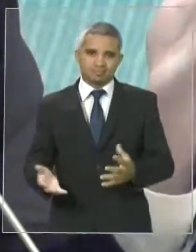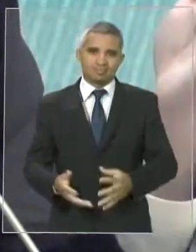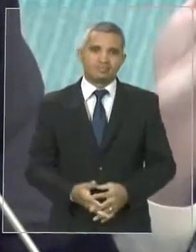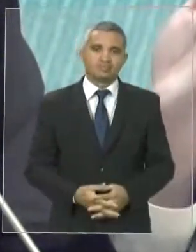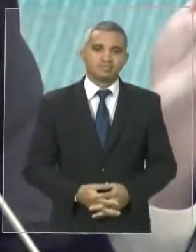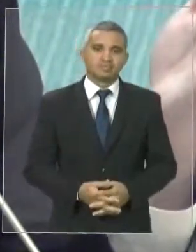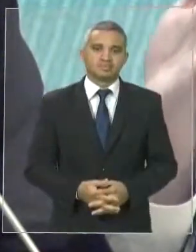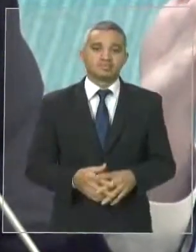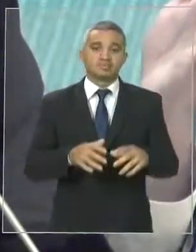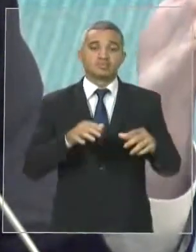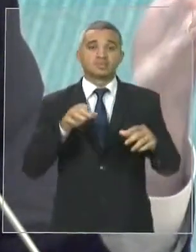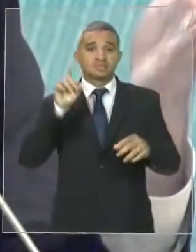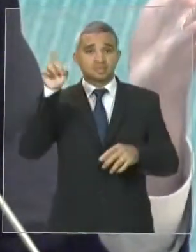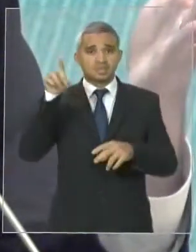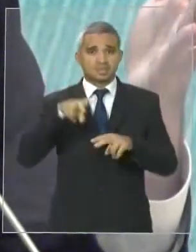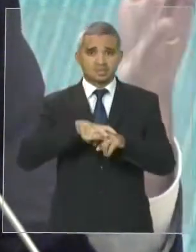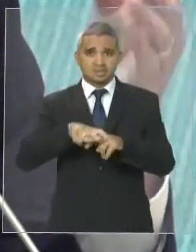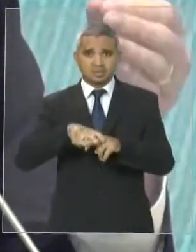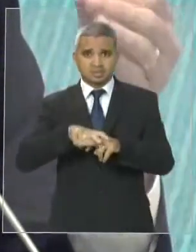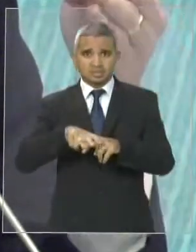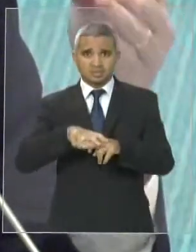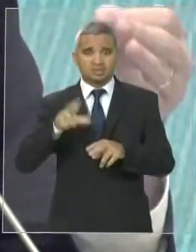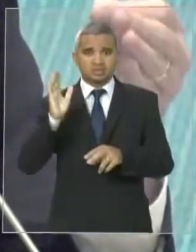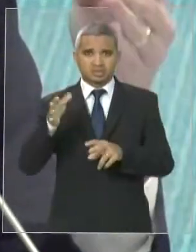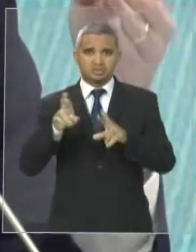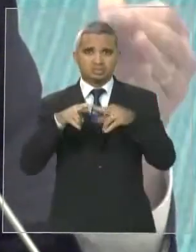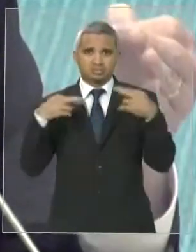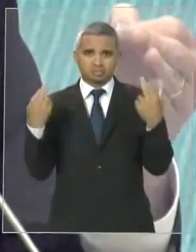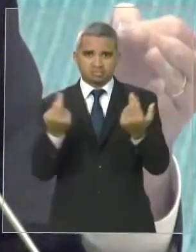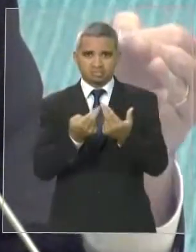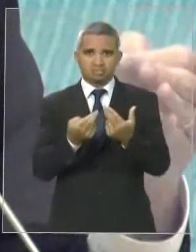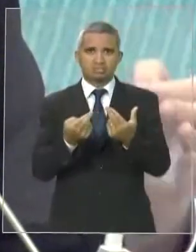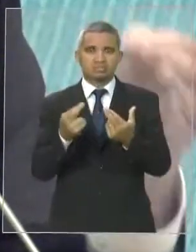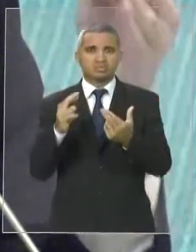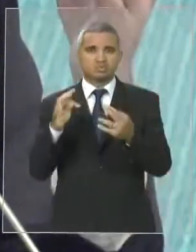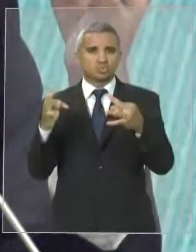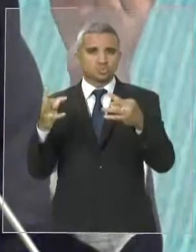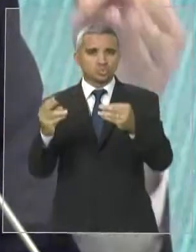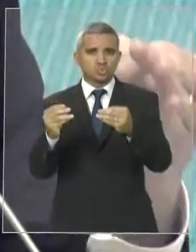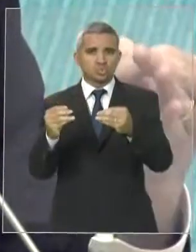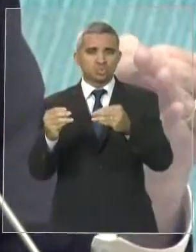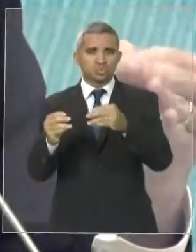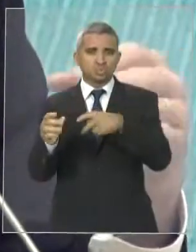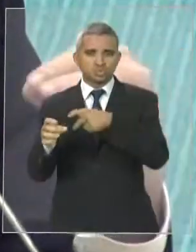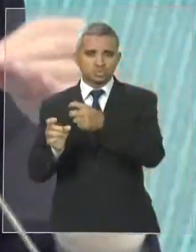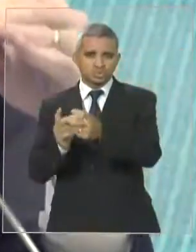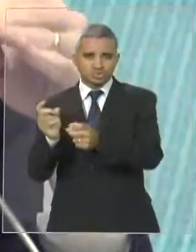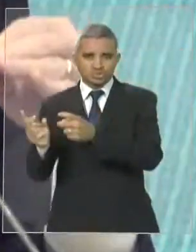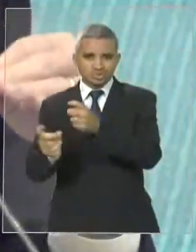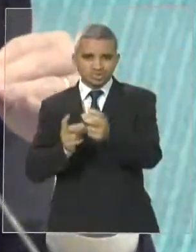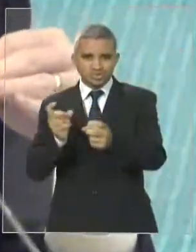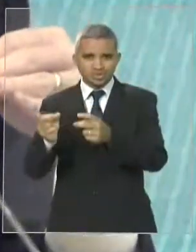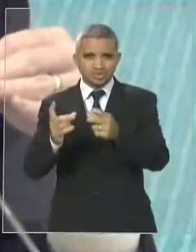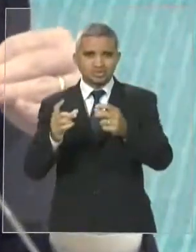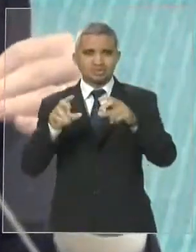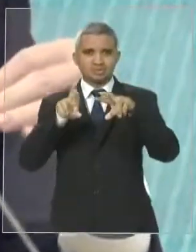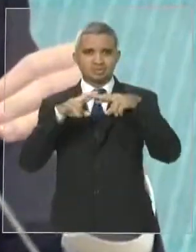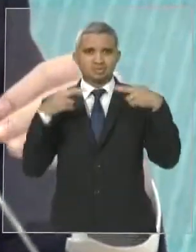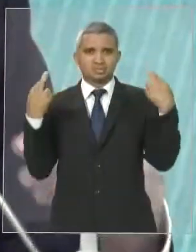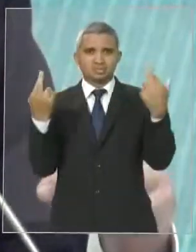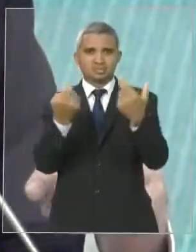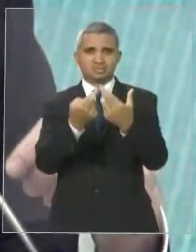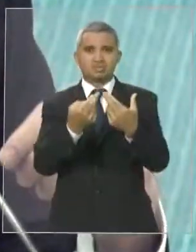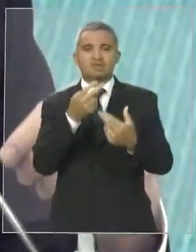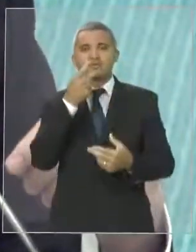reunião com pequenos empresários, no qual todos foram unânimes e perguntaram até qual dia poderia vir aqui